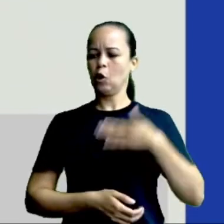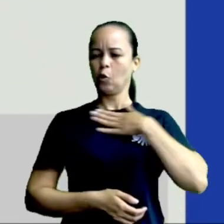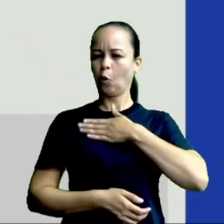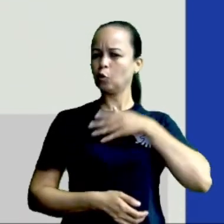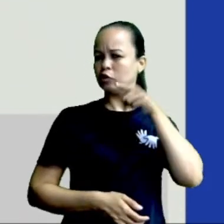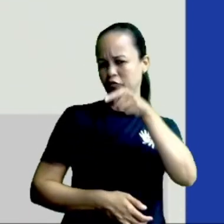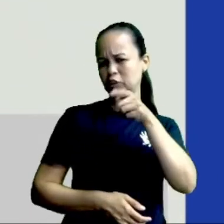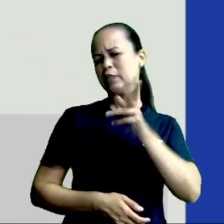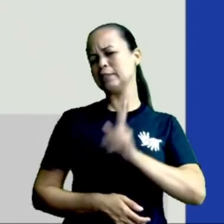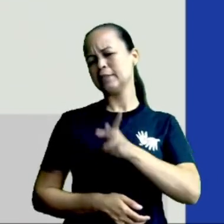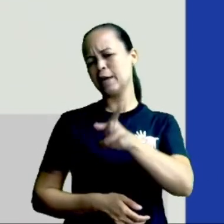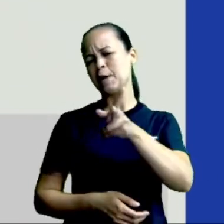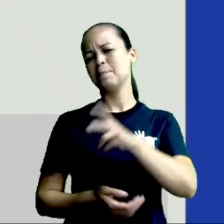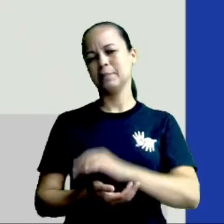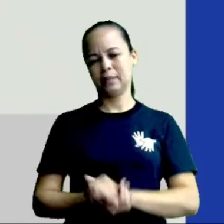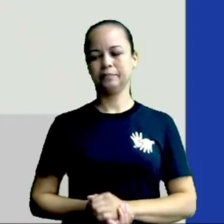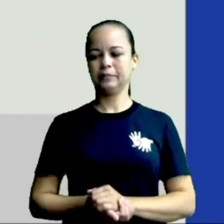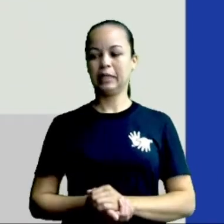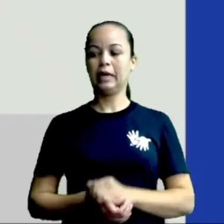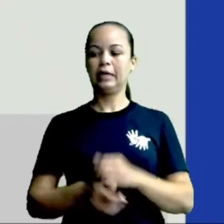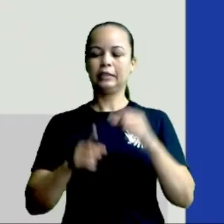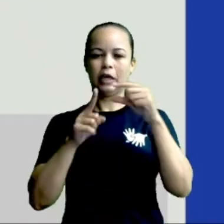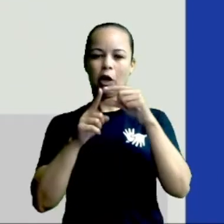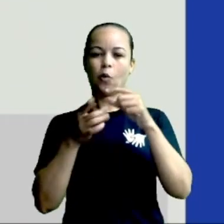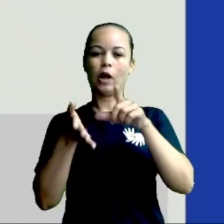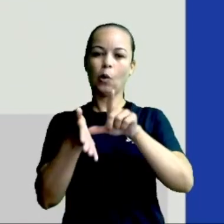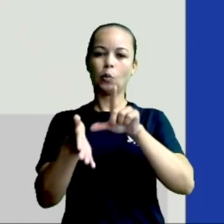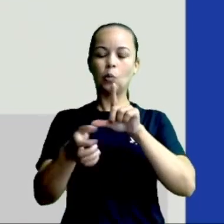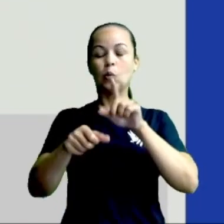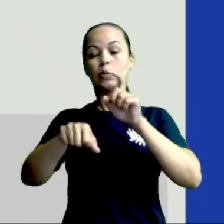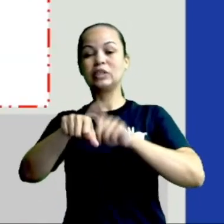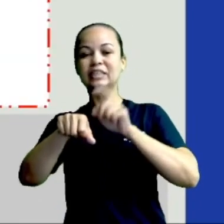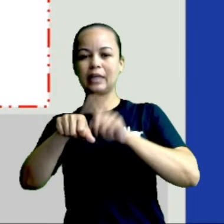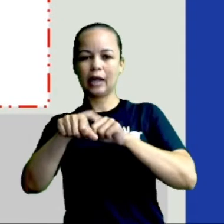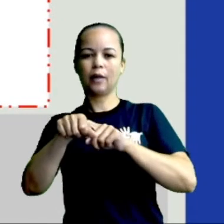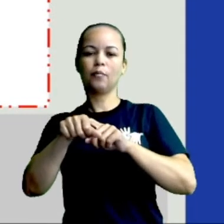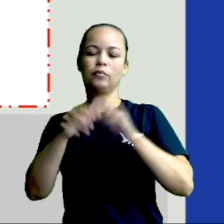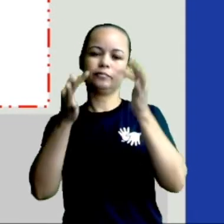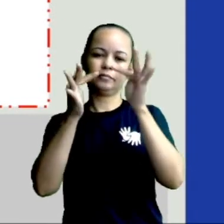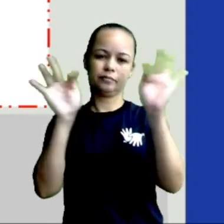Então, palavrinhas aí, ó, que está identificando o tempo na nossa frase.